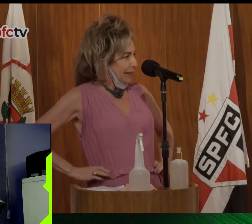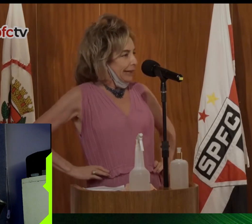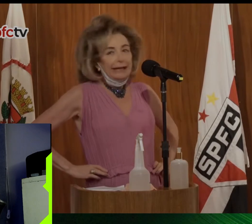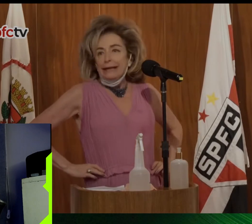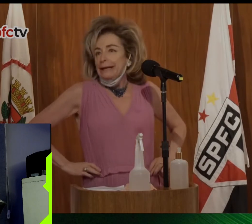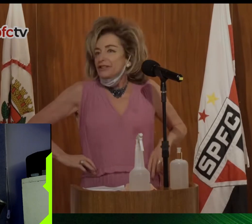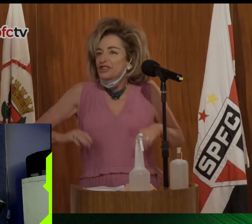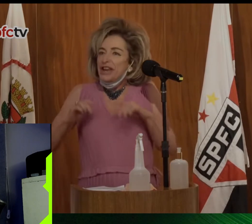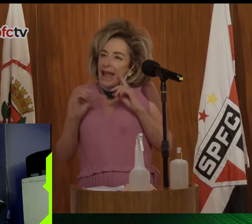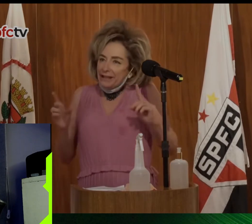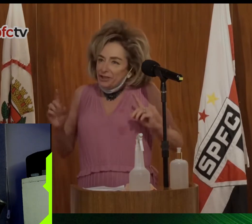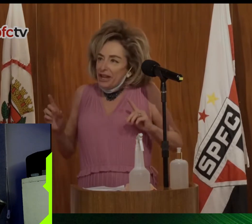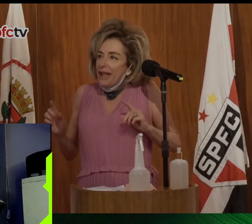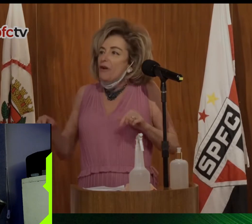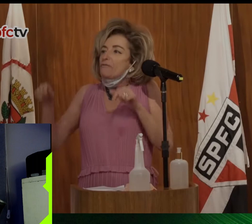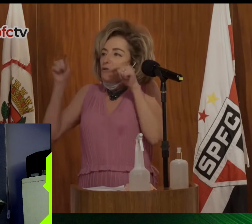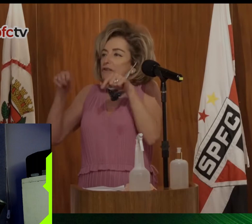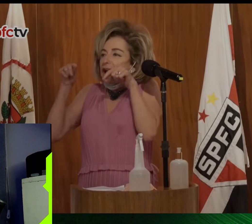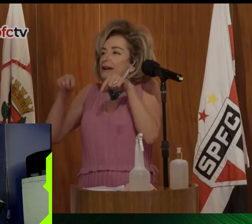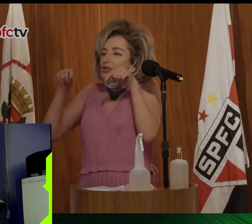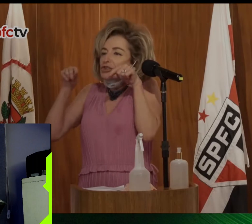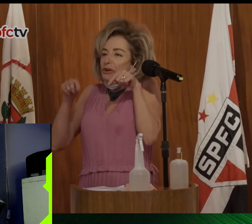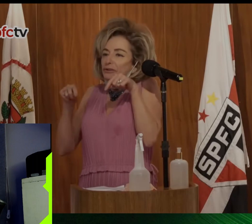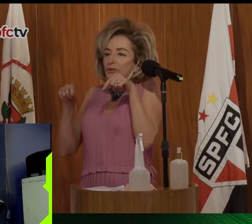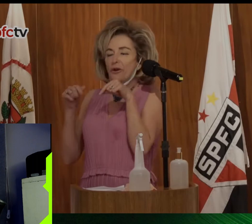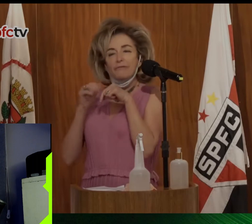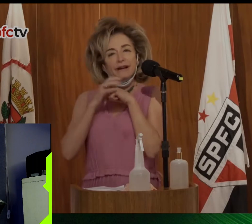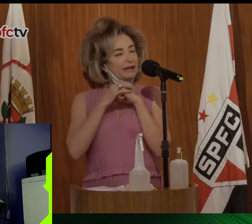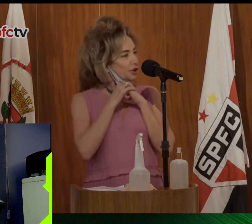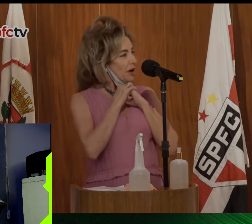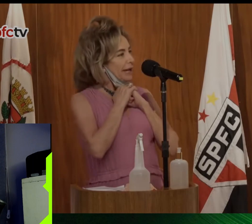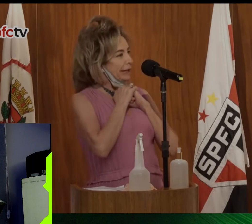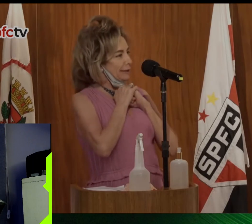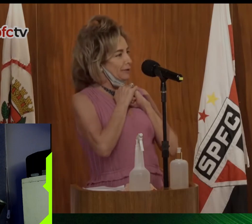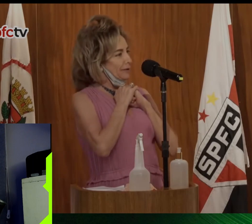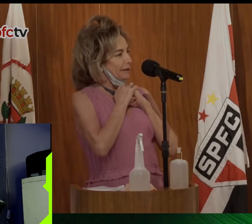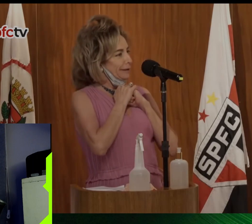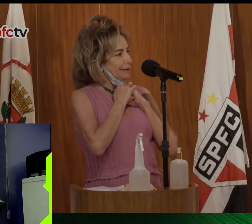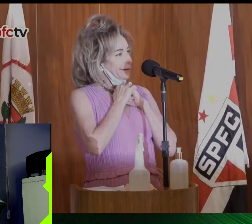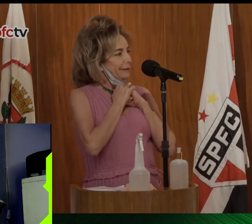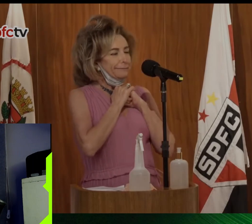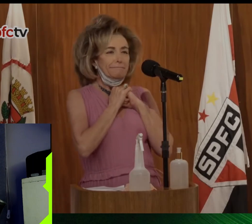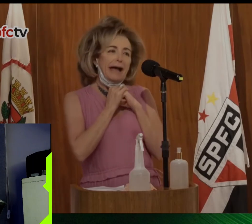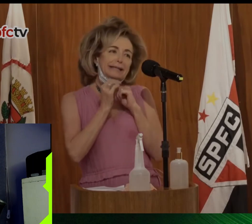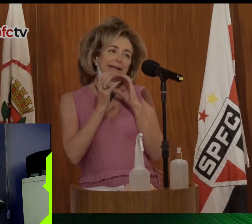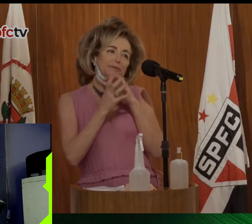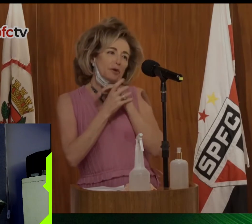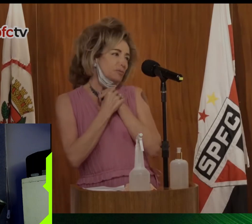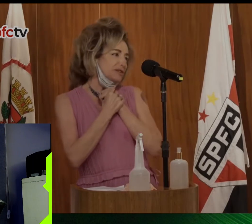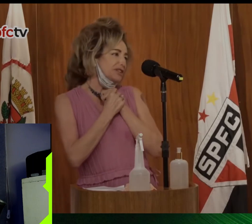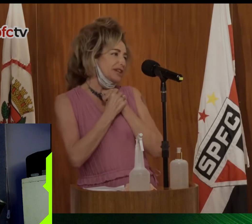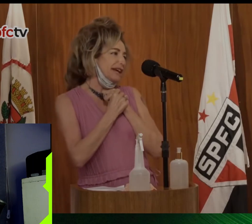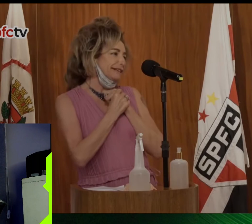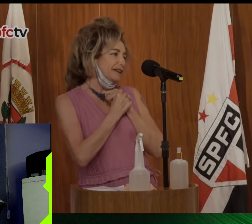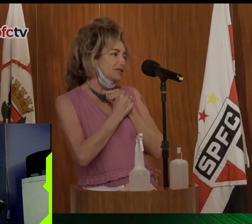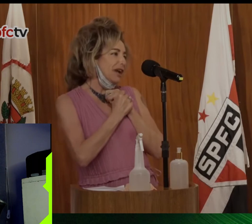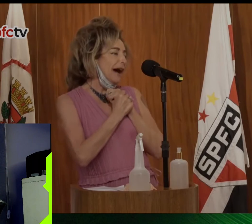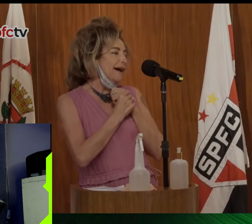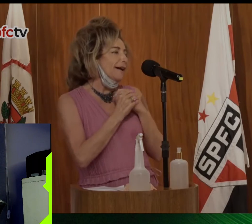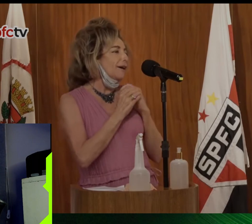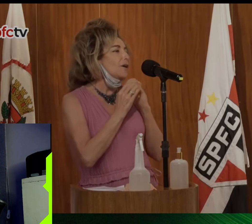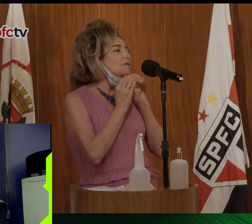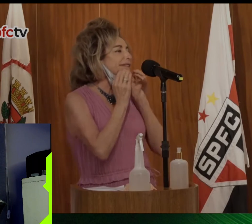vermelho gente eu vou ficar junto com o cachorrinho E se eu não podia